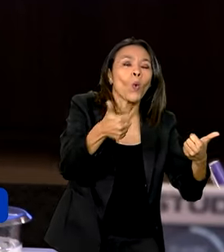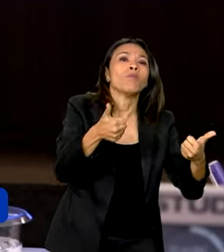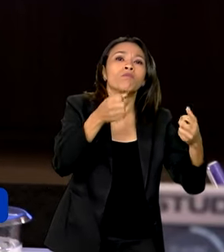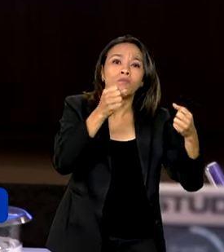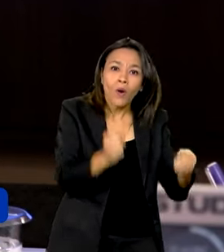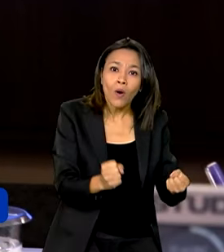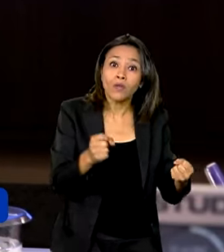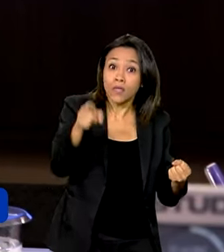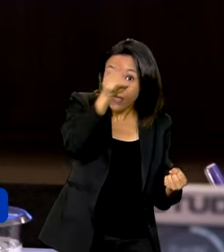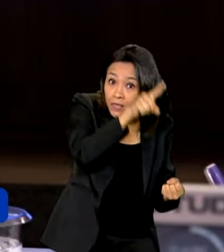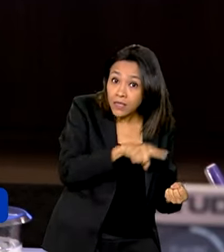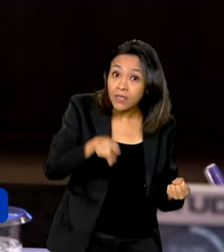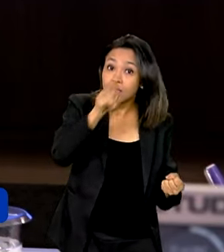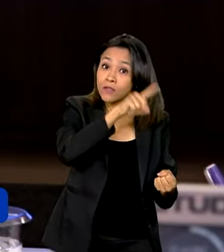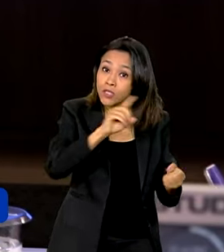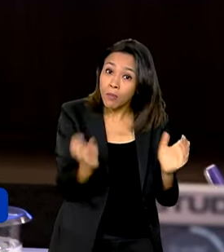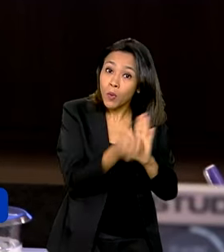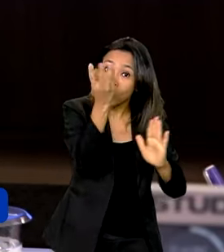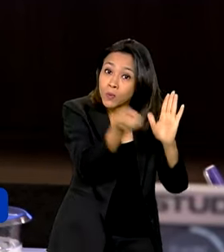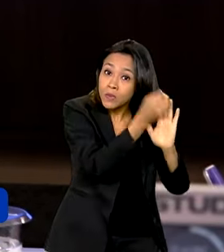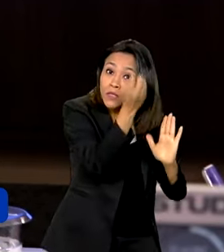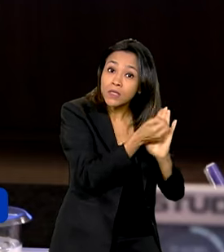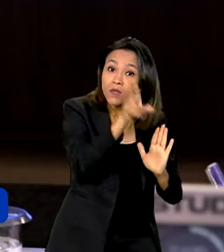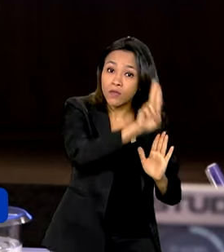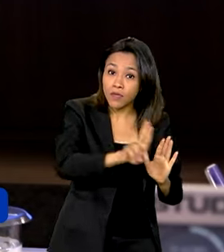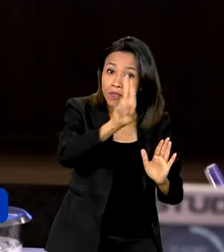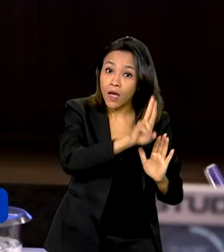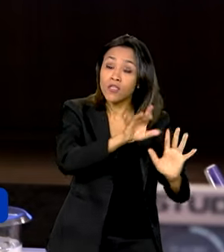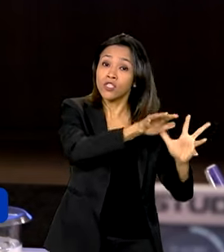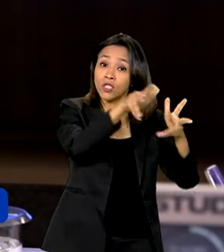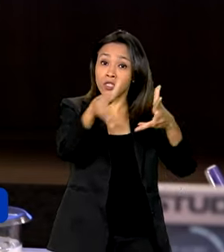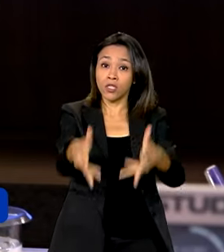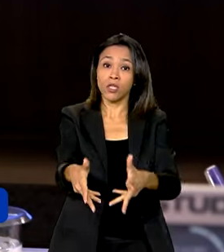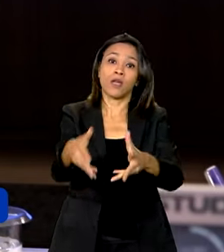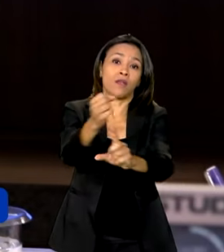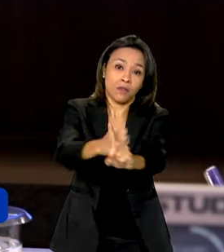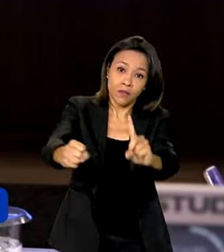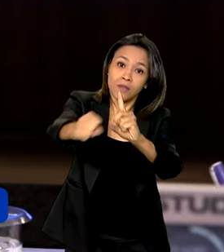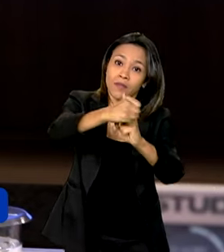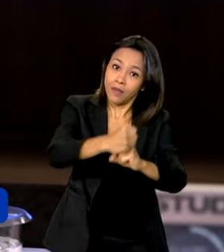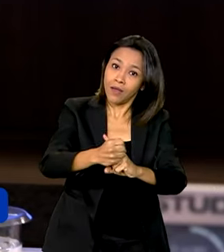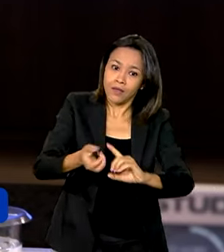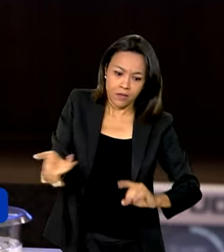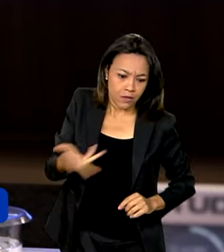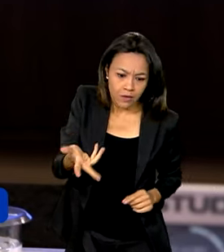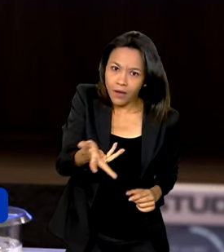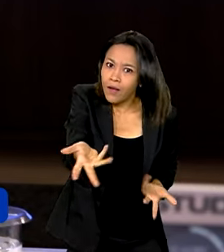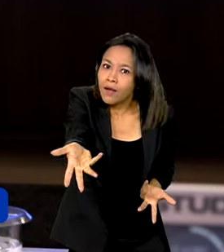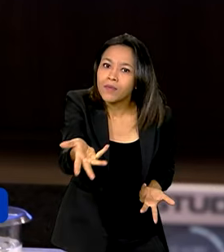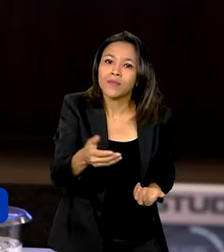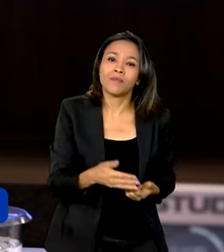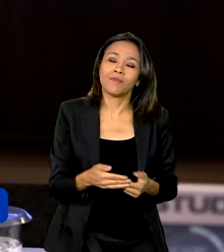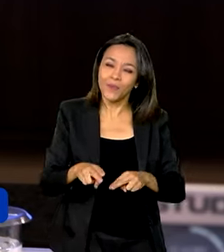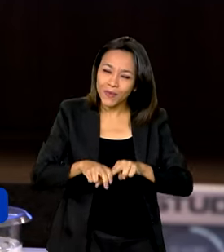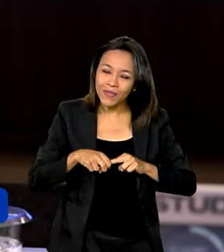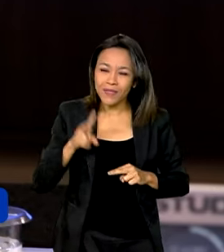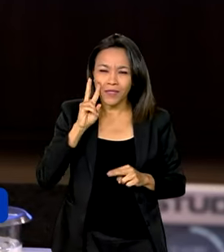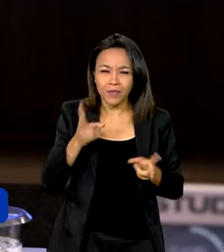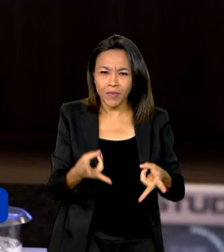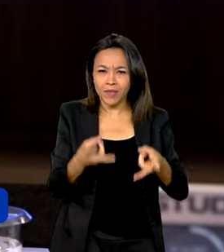chegar à população de uma maneira mais célere então Eh dessa maneira que nós temos atuado e vejo